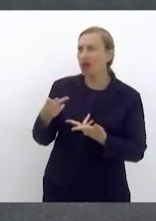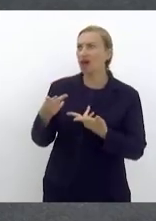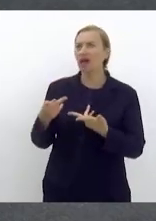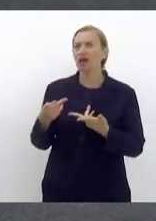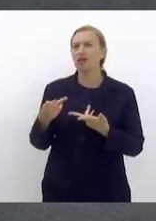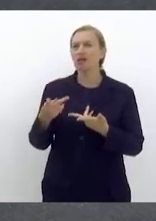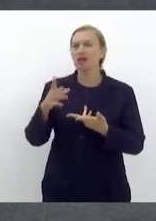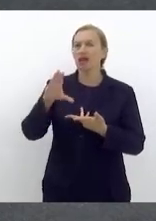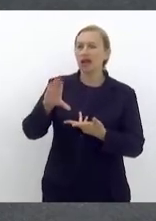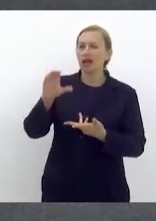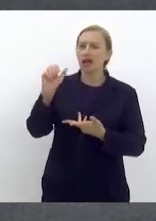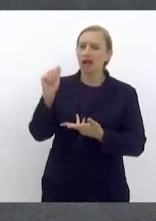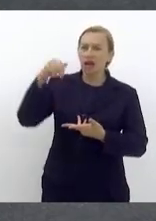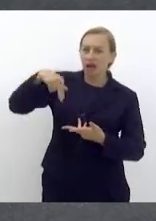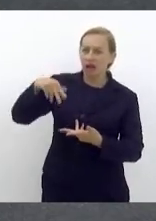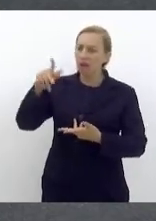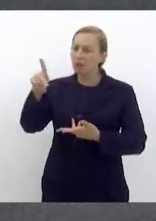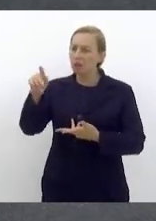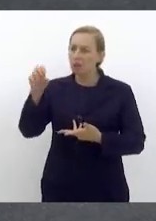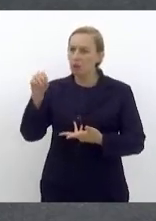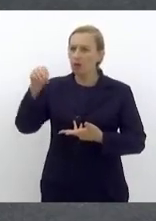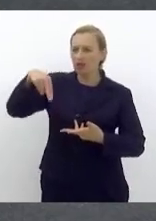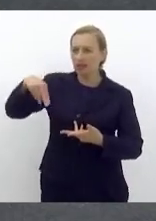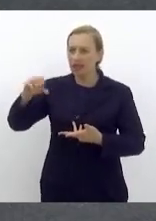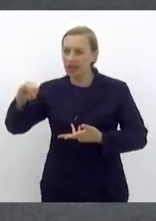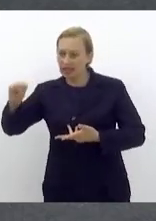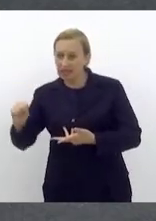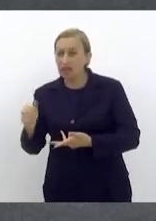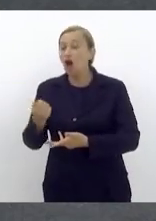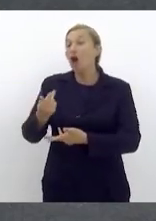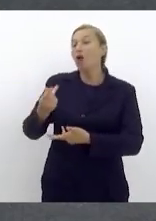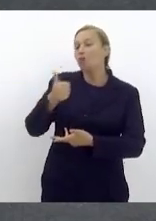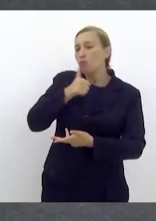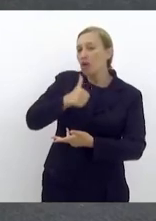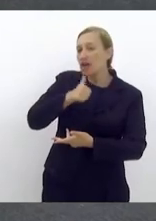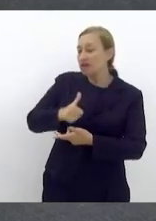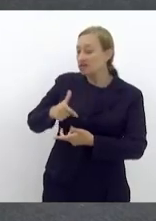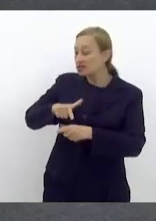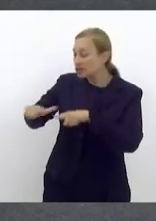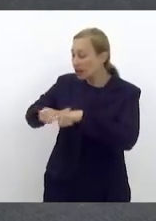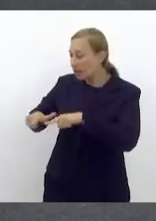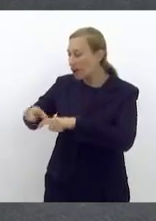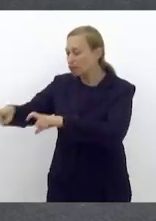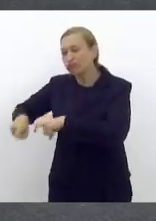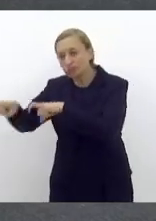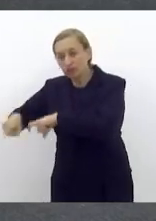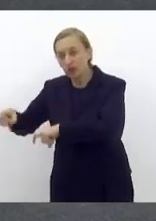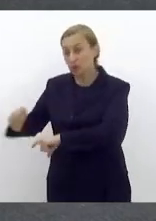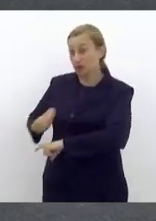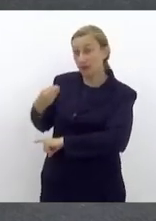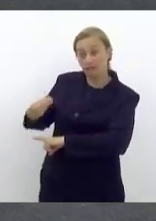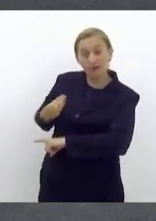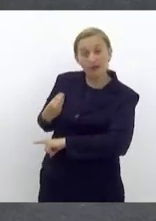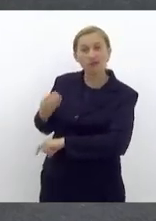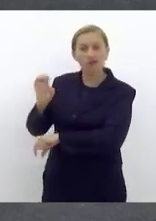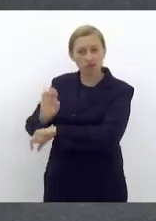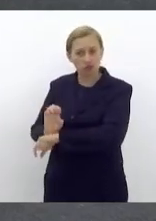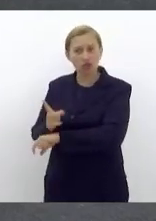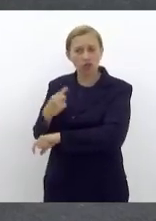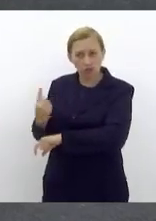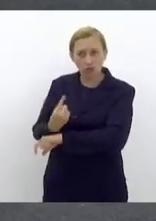de camponesas, nós estamos falando das mulheres que vivem, que trabalham no campo no nosso estado, que